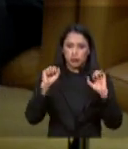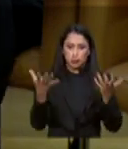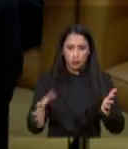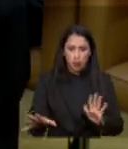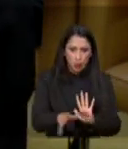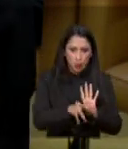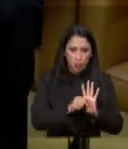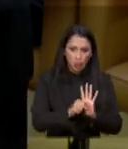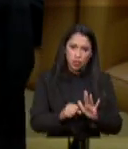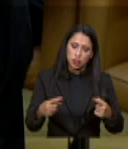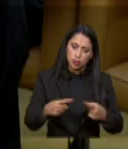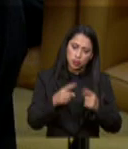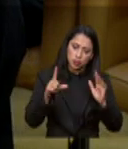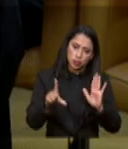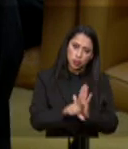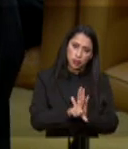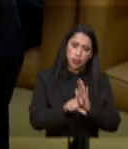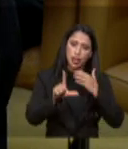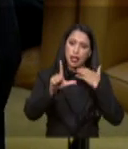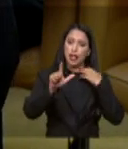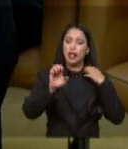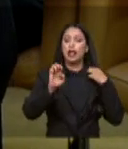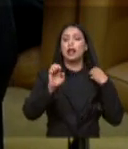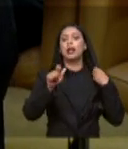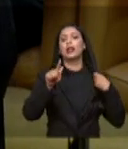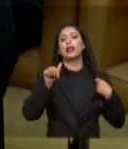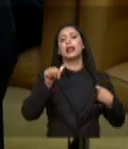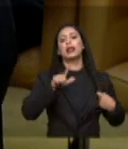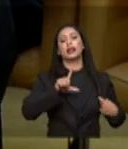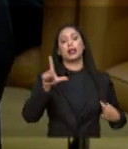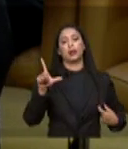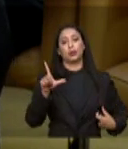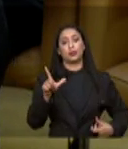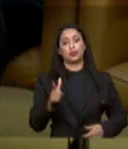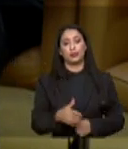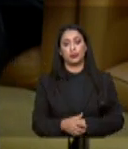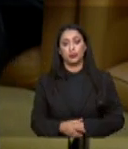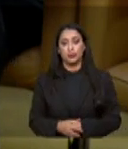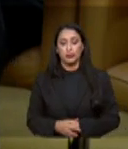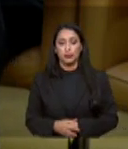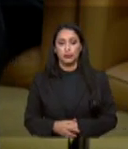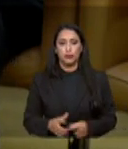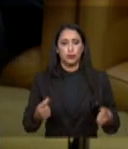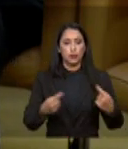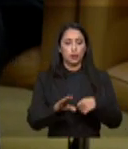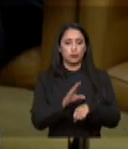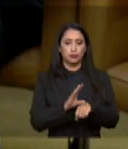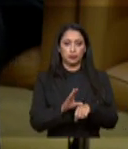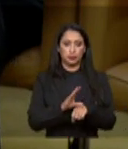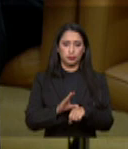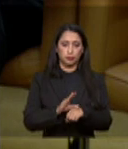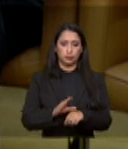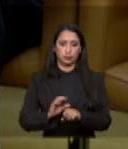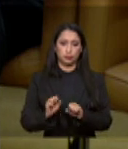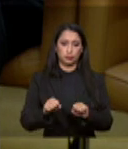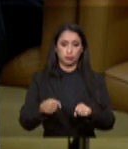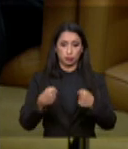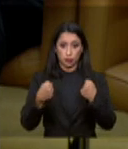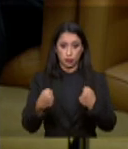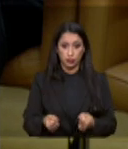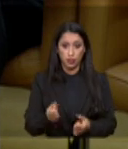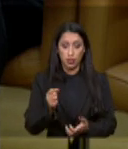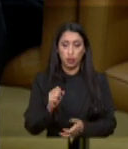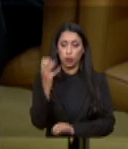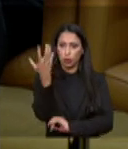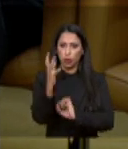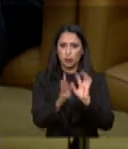Legal. Não há discricionariedade no exercício dessa competência constitucional, da defesa da preservação do meio